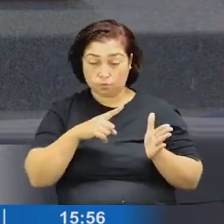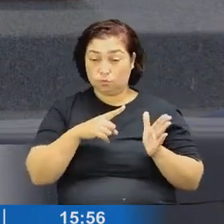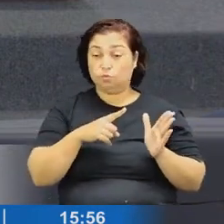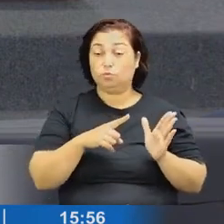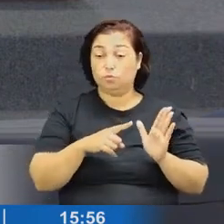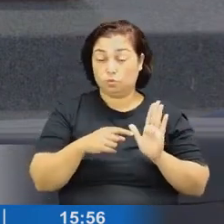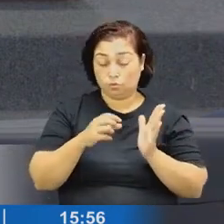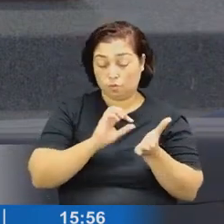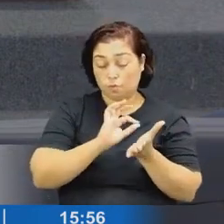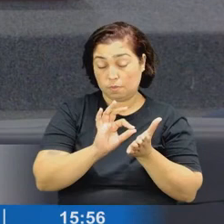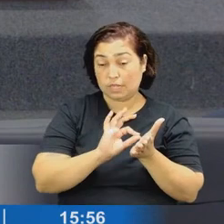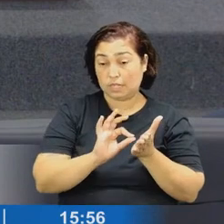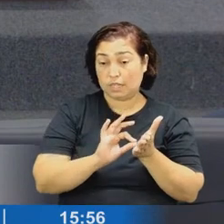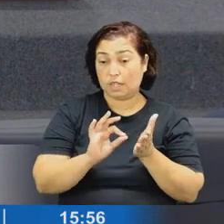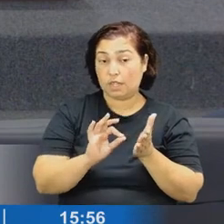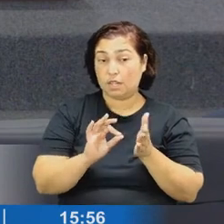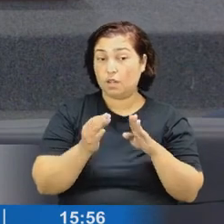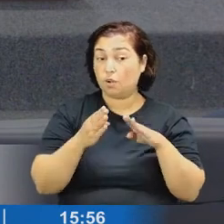bom